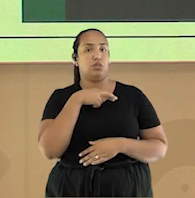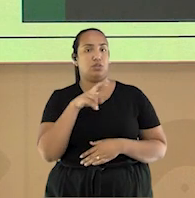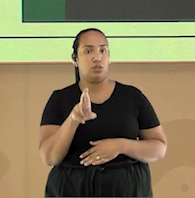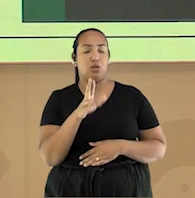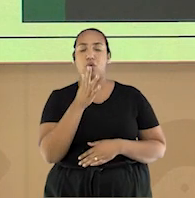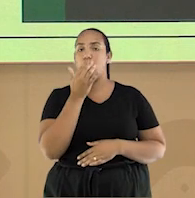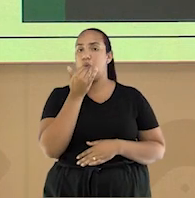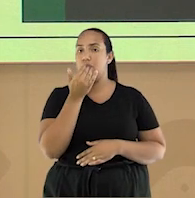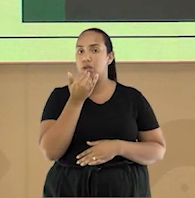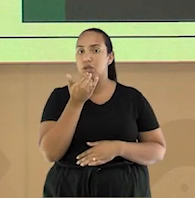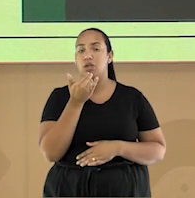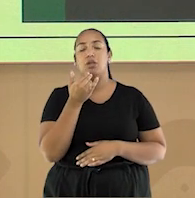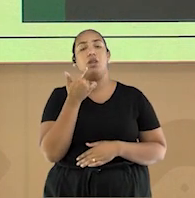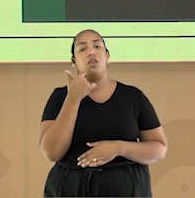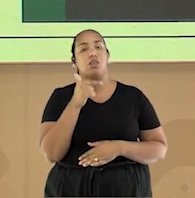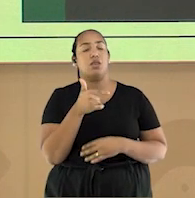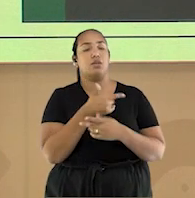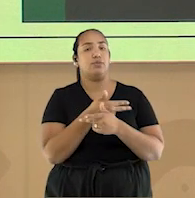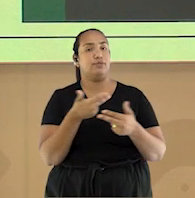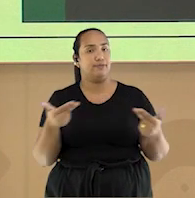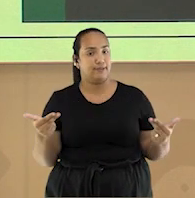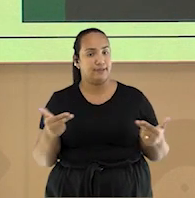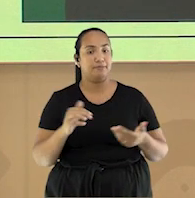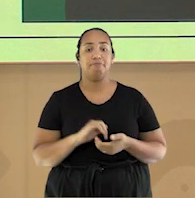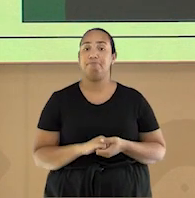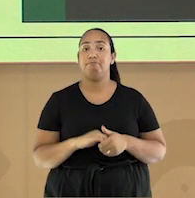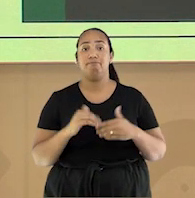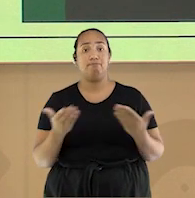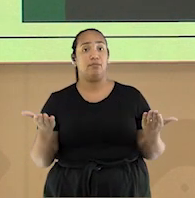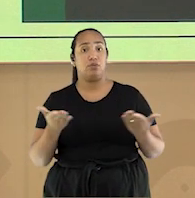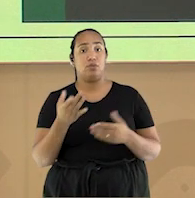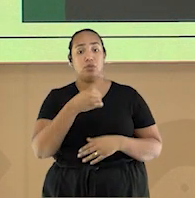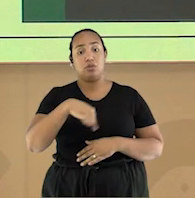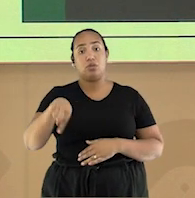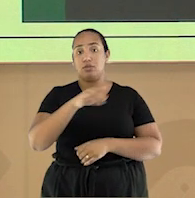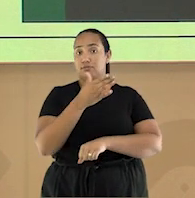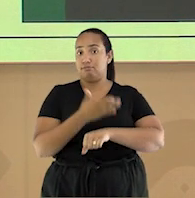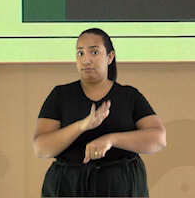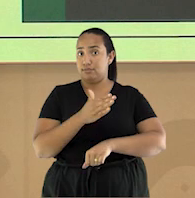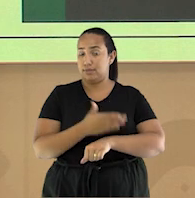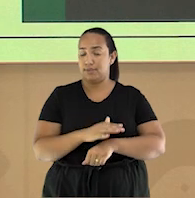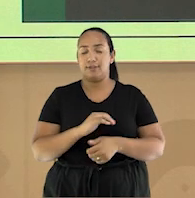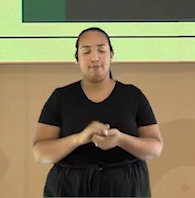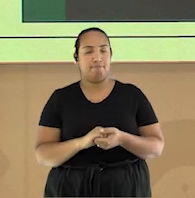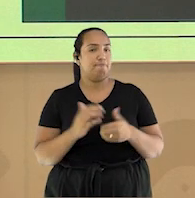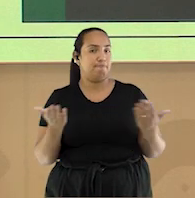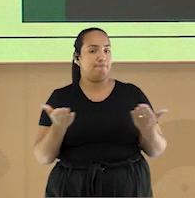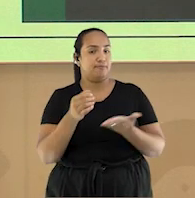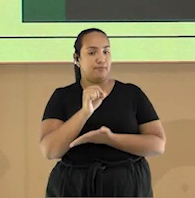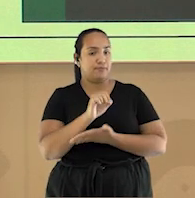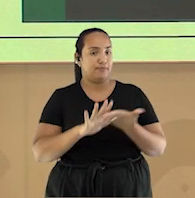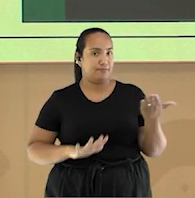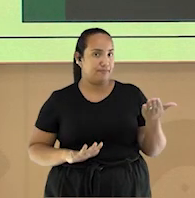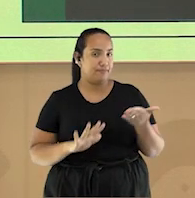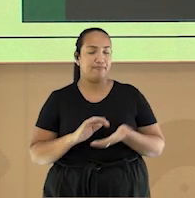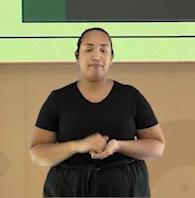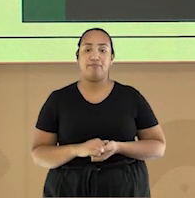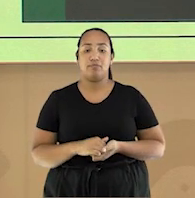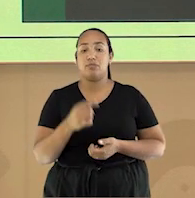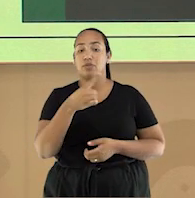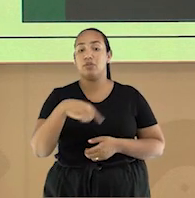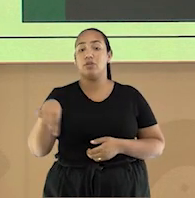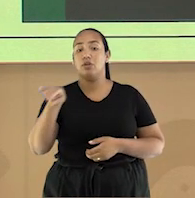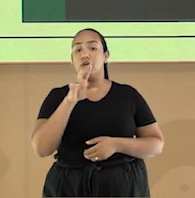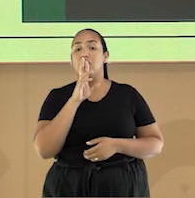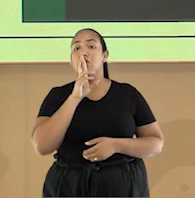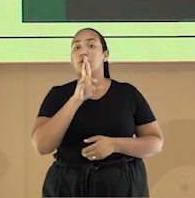religião, culinária e idioma. Agora chegou a hora de testar os nossos conhecimentos. Vamos fazer uma atividade? Vamos